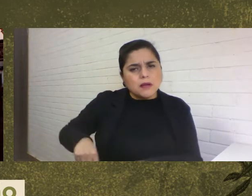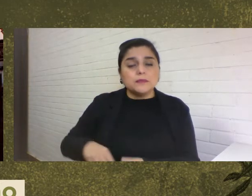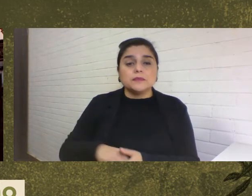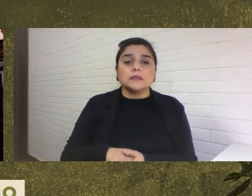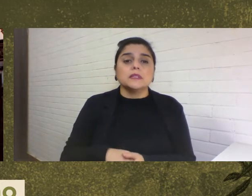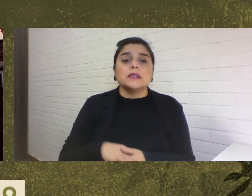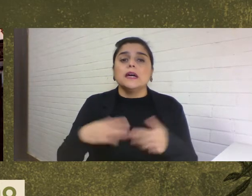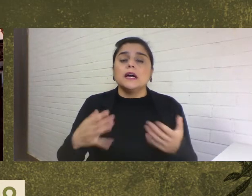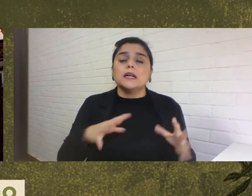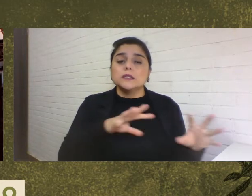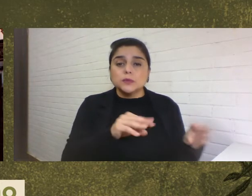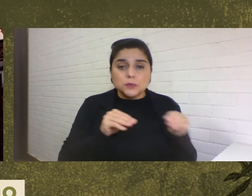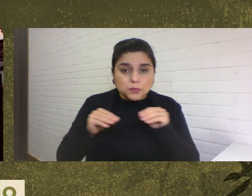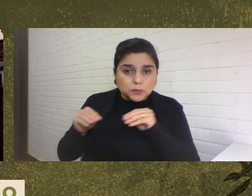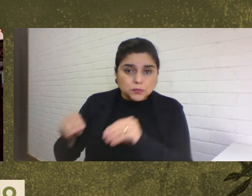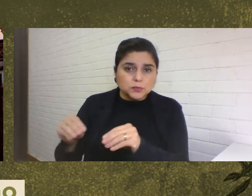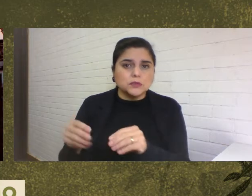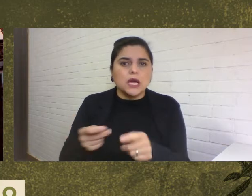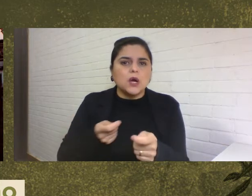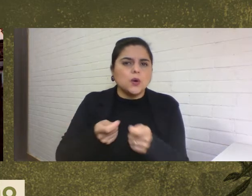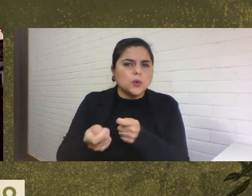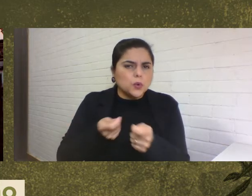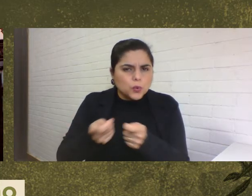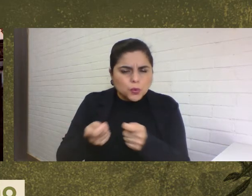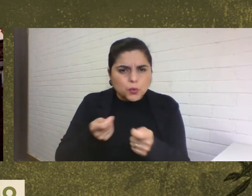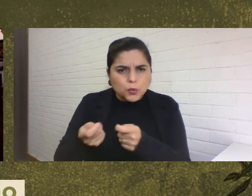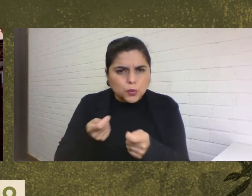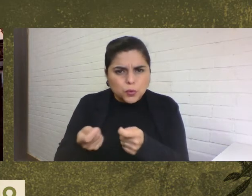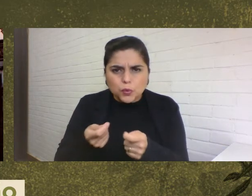objeto de mera contraordenação